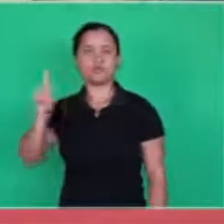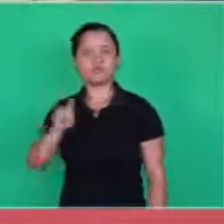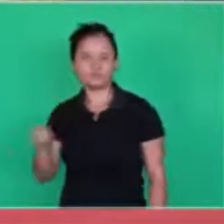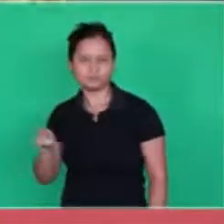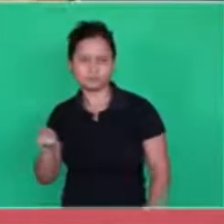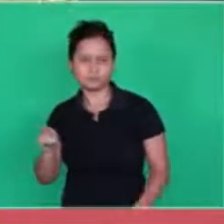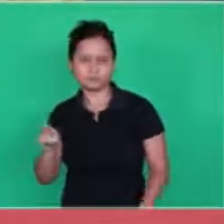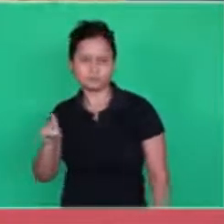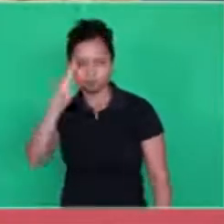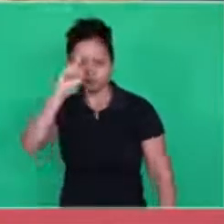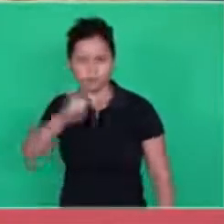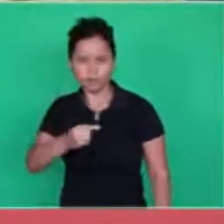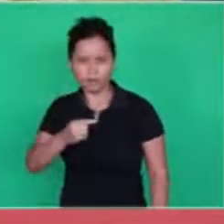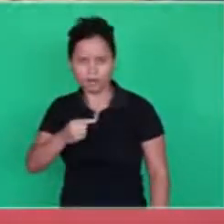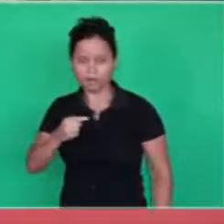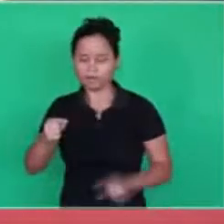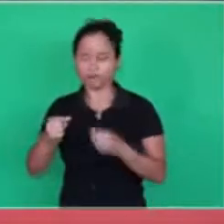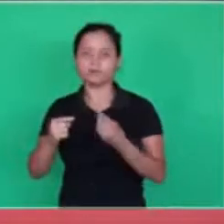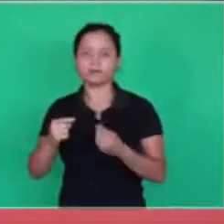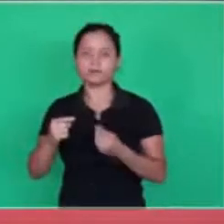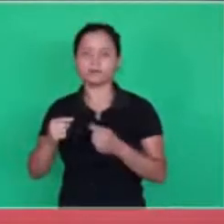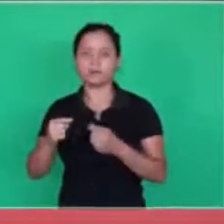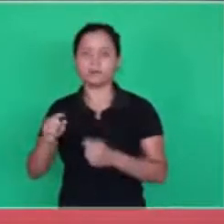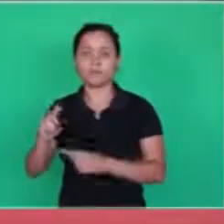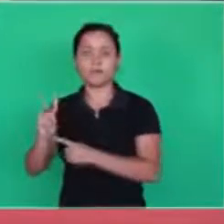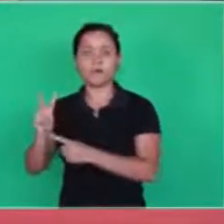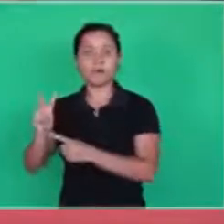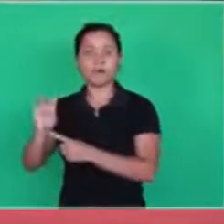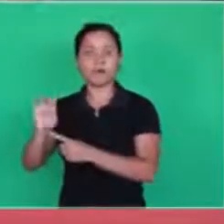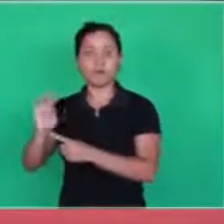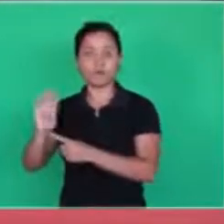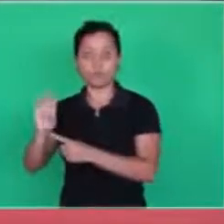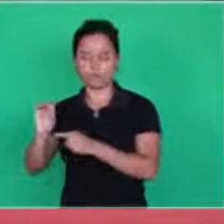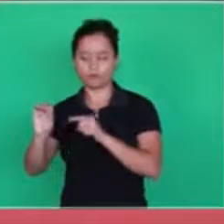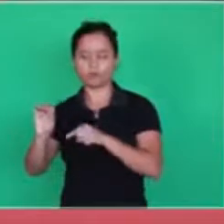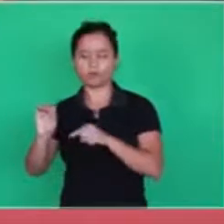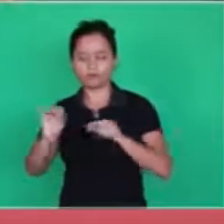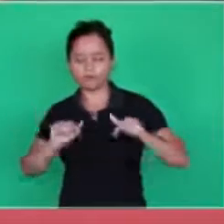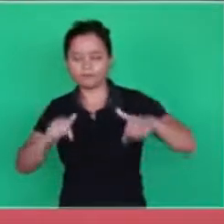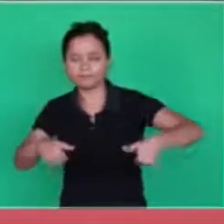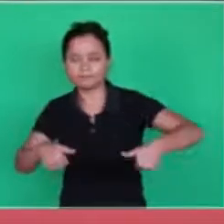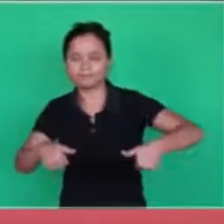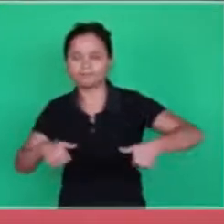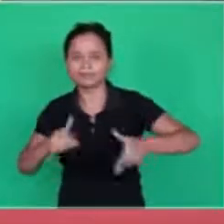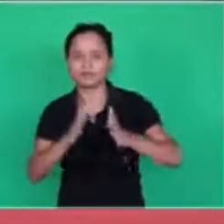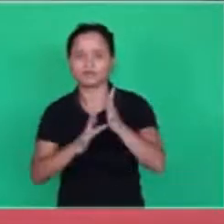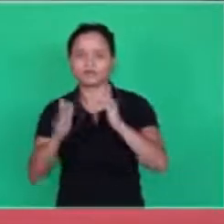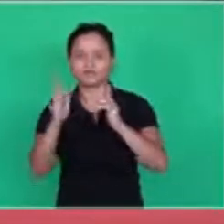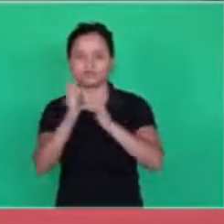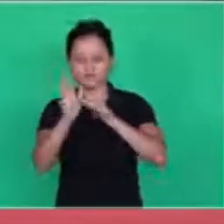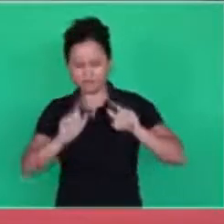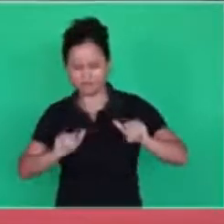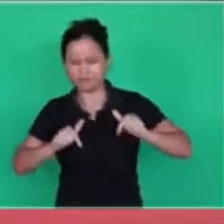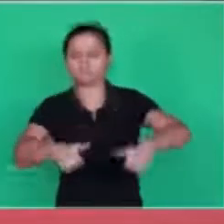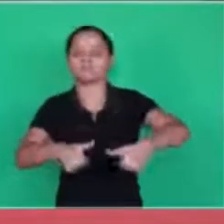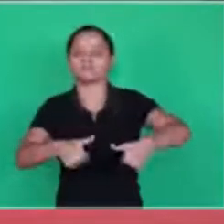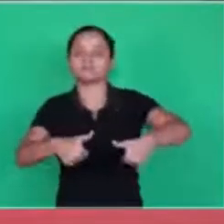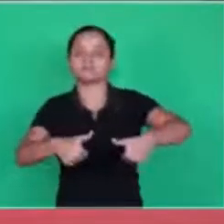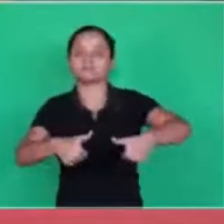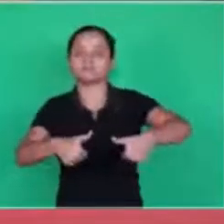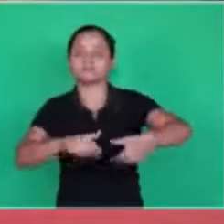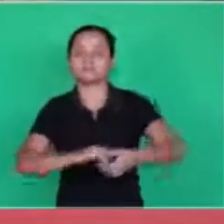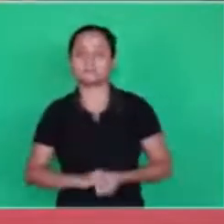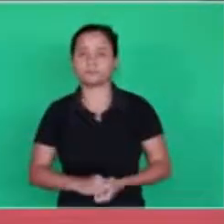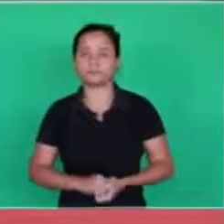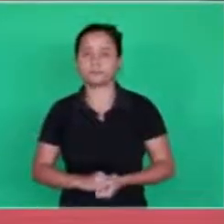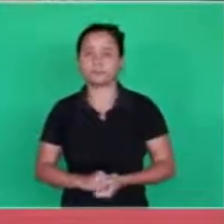Deus em ação. É, Jesus em ação. Aí, os irmãos vão dizer, por ele,